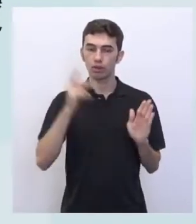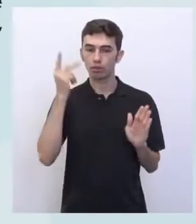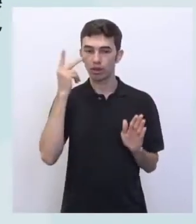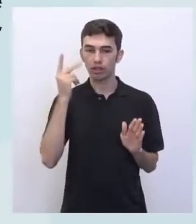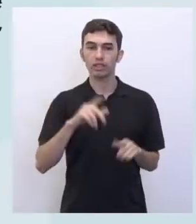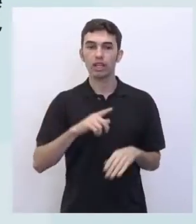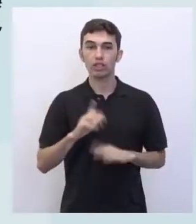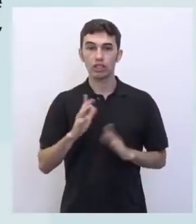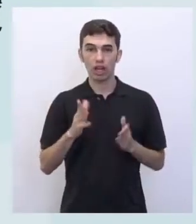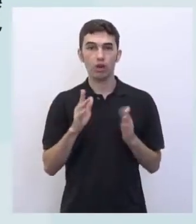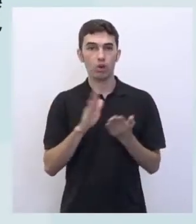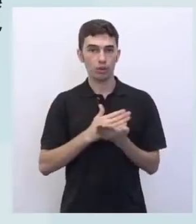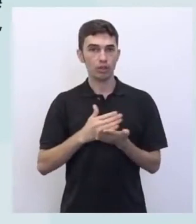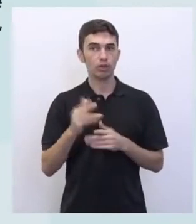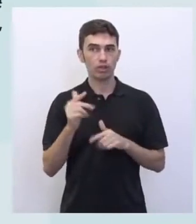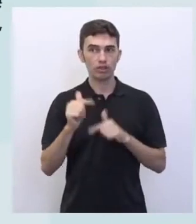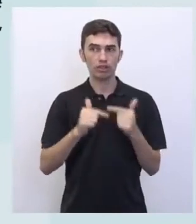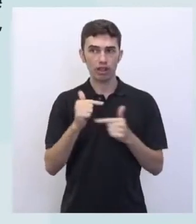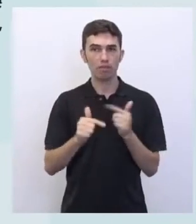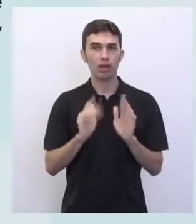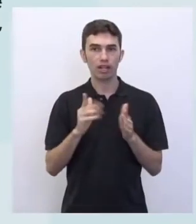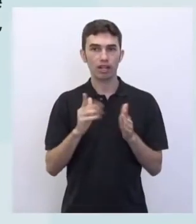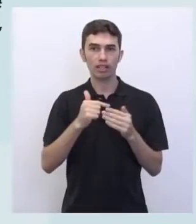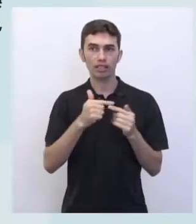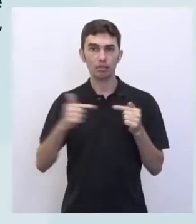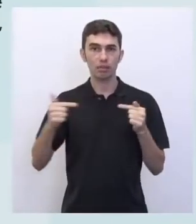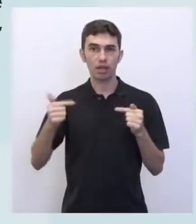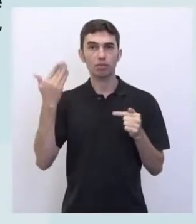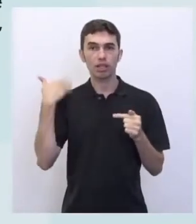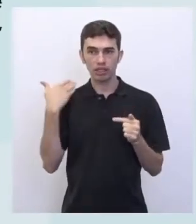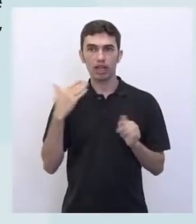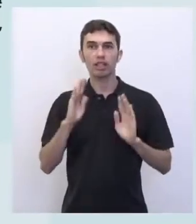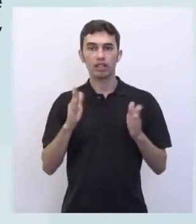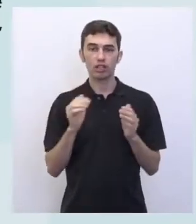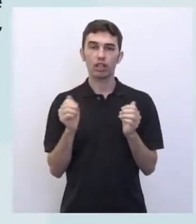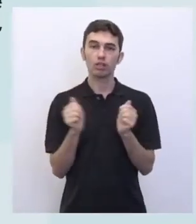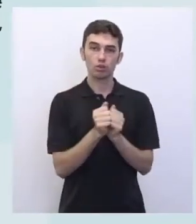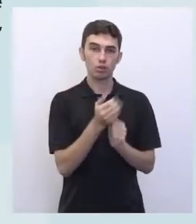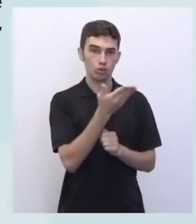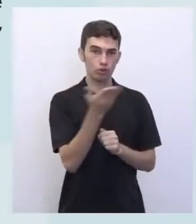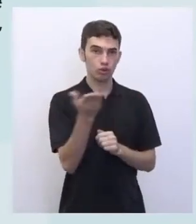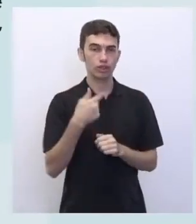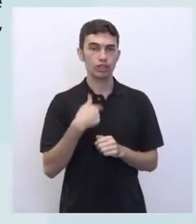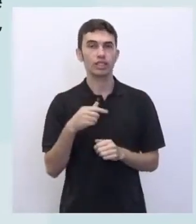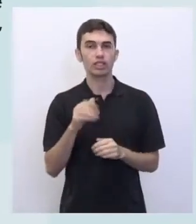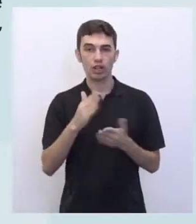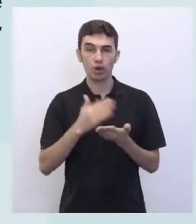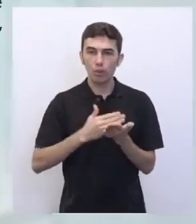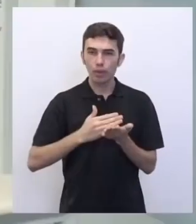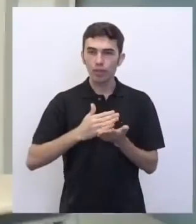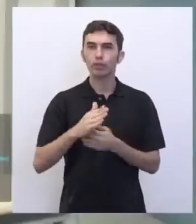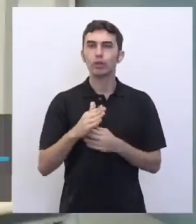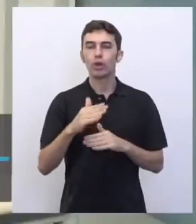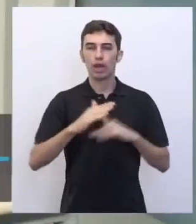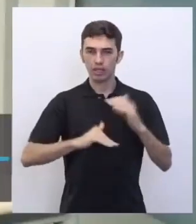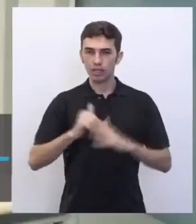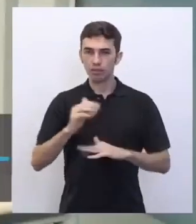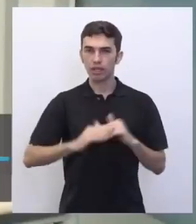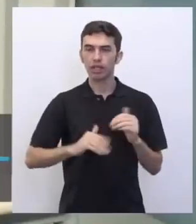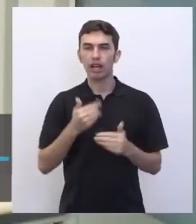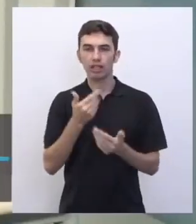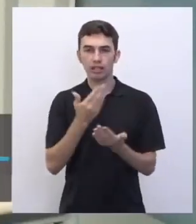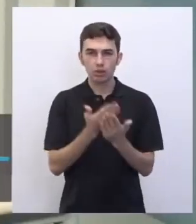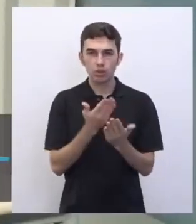já começou a ser trabalhada, né, professora? Semana passada a gente já fez aqui com vocês um ponto de partida do estudo